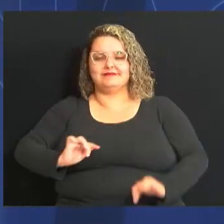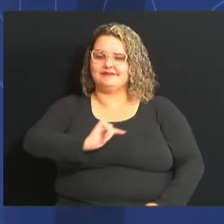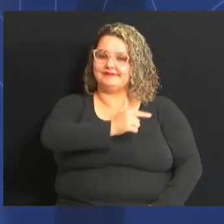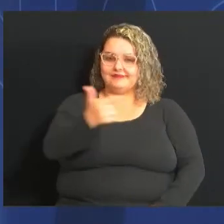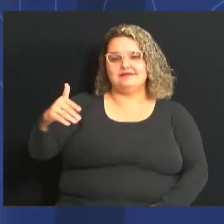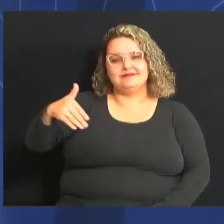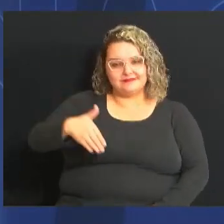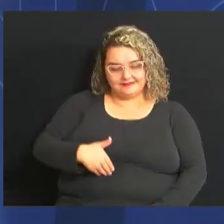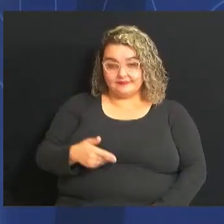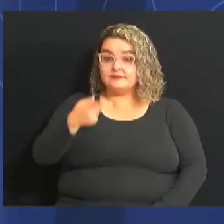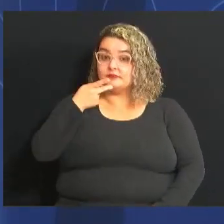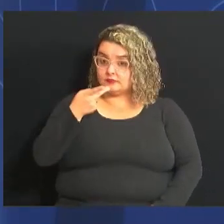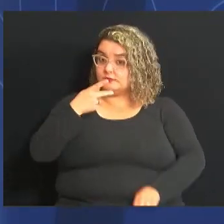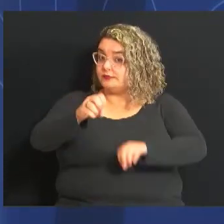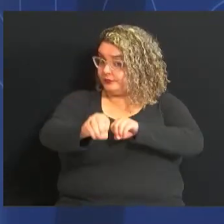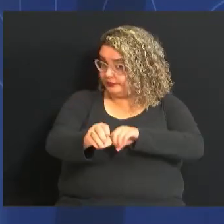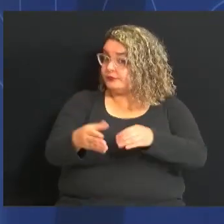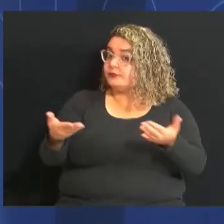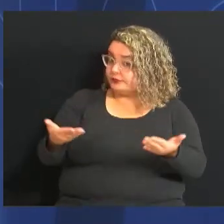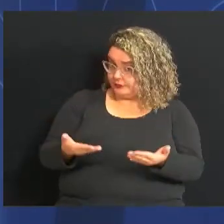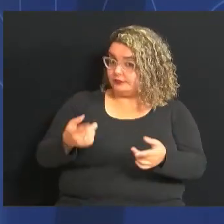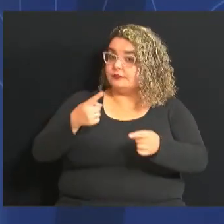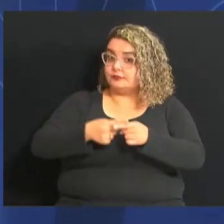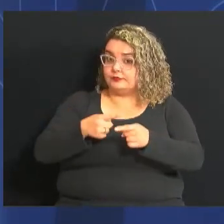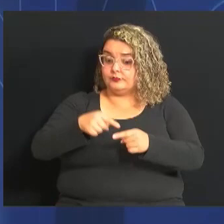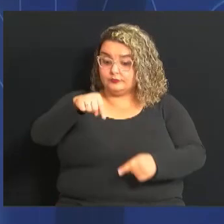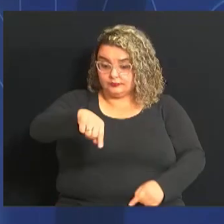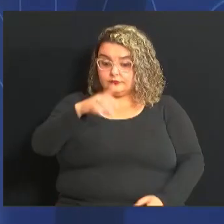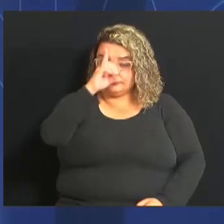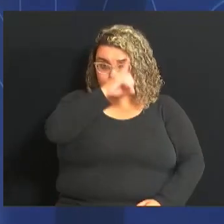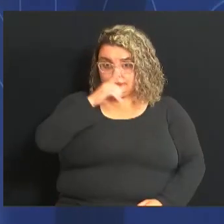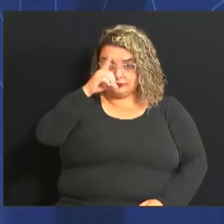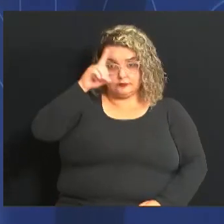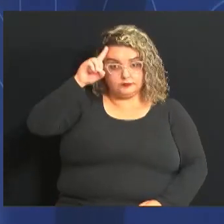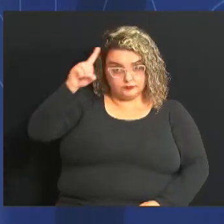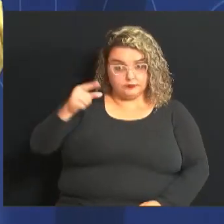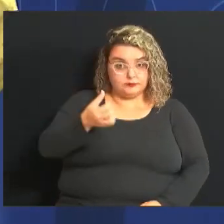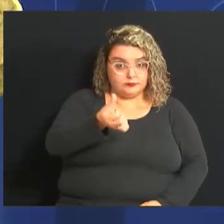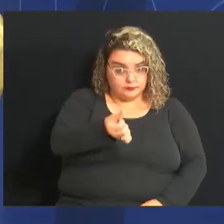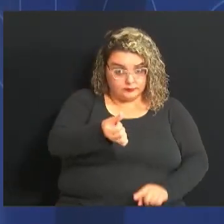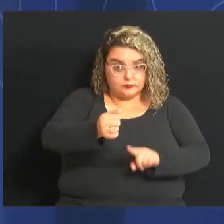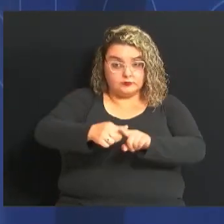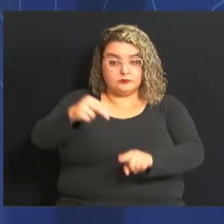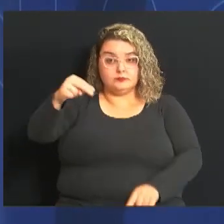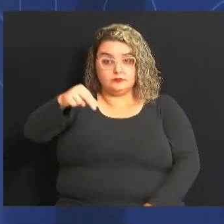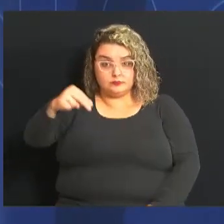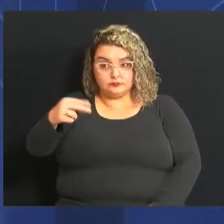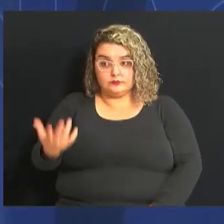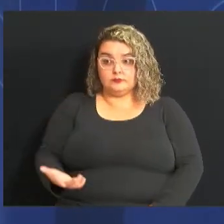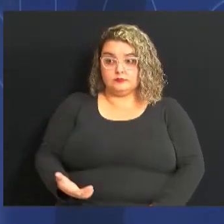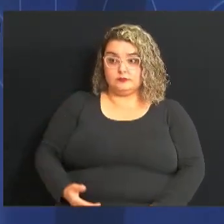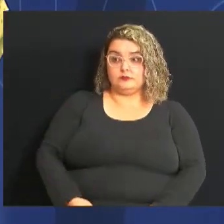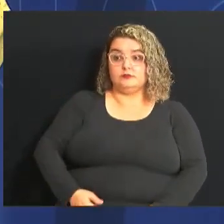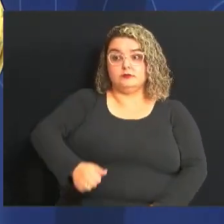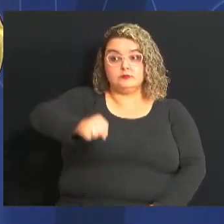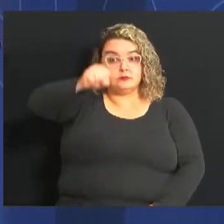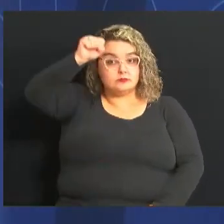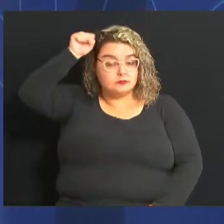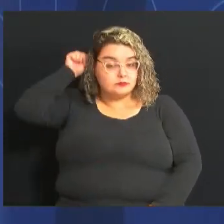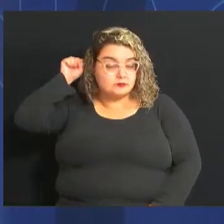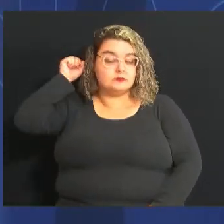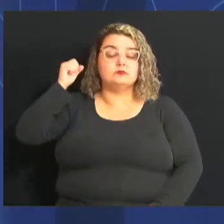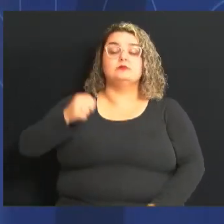falar sobre educação agora, porque neste domingo, dia 6 de novembro, acontece o vestibular da Unicamp.